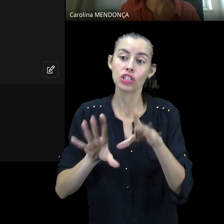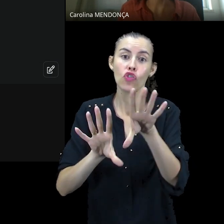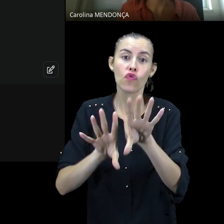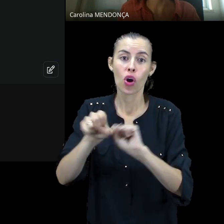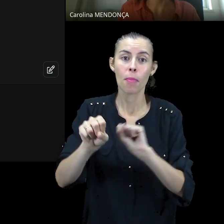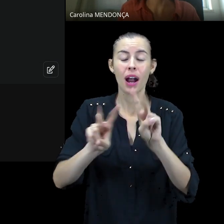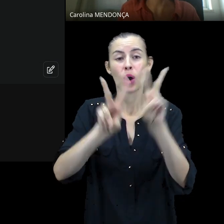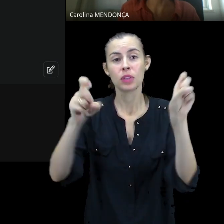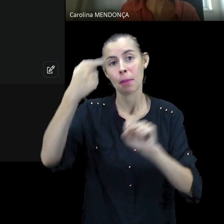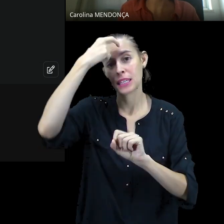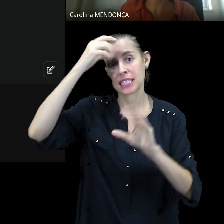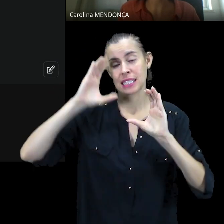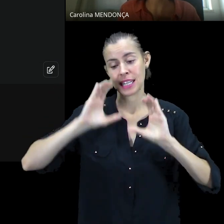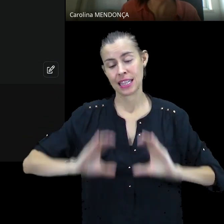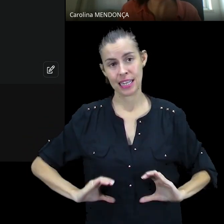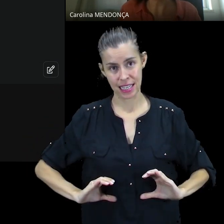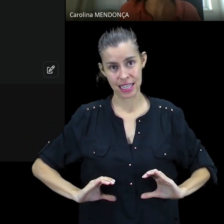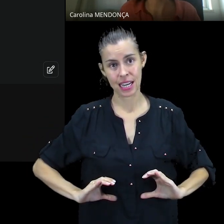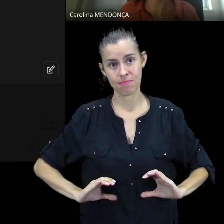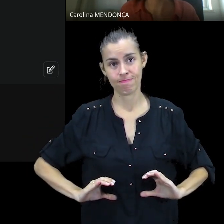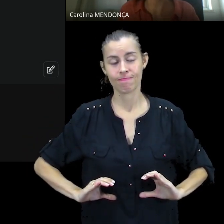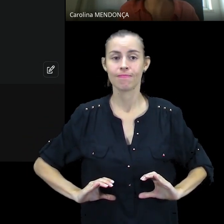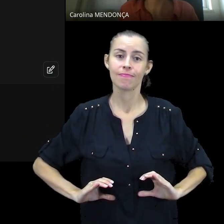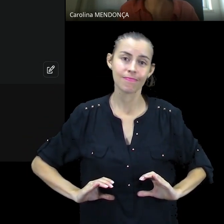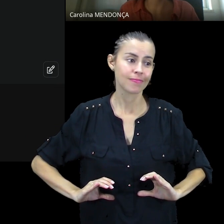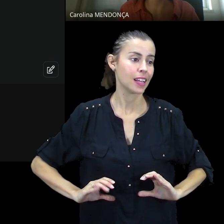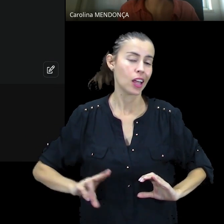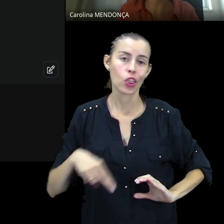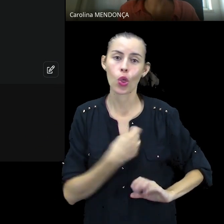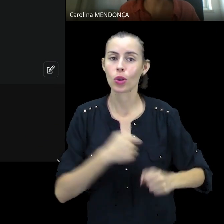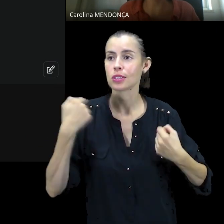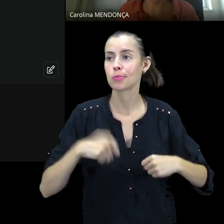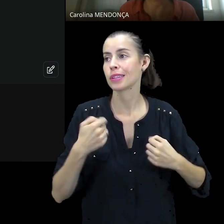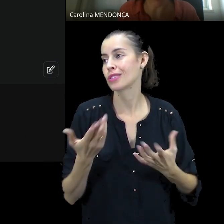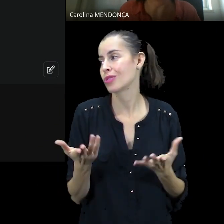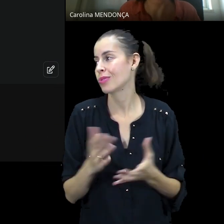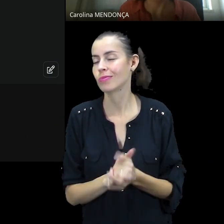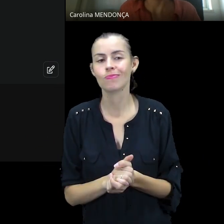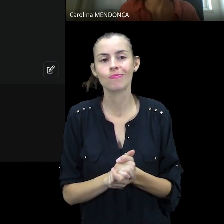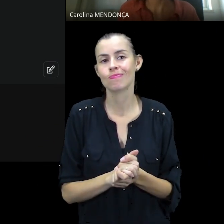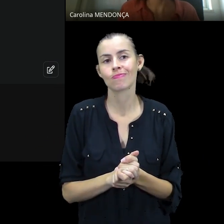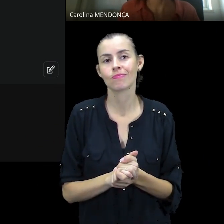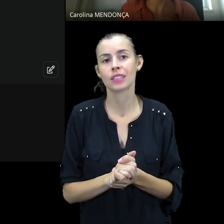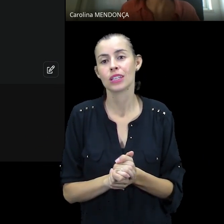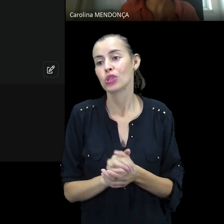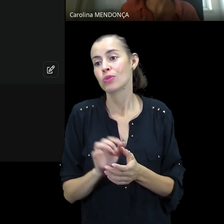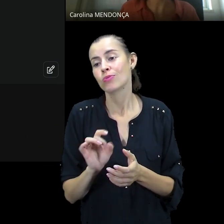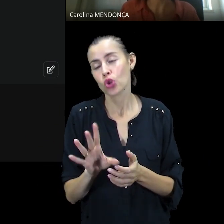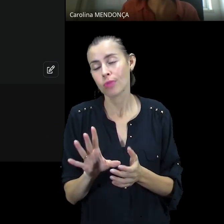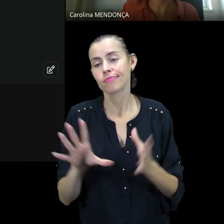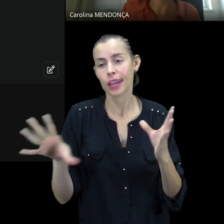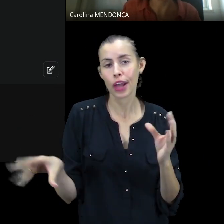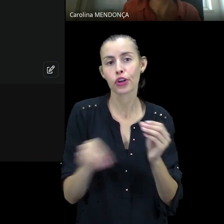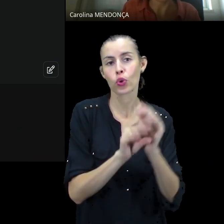a gente acabou precisando ser muito normativo, ser muito no campo do componente curricular. Então, a